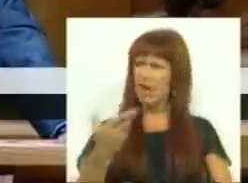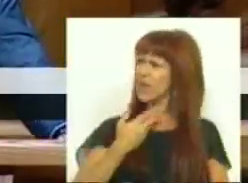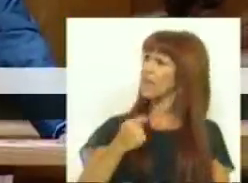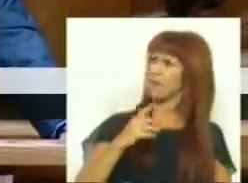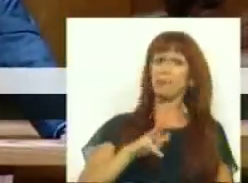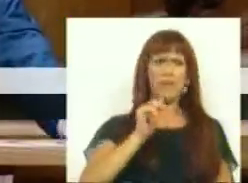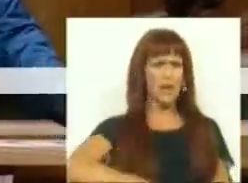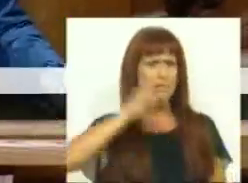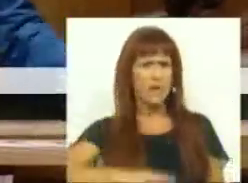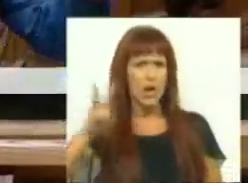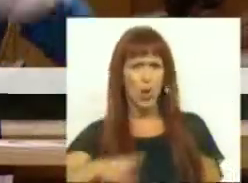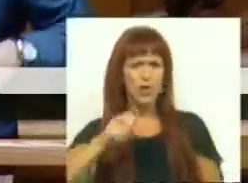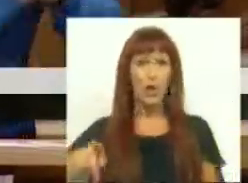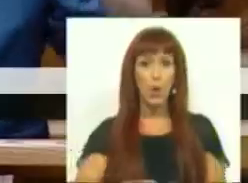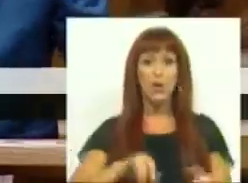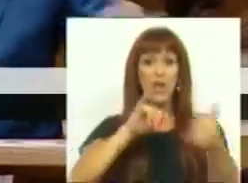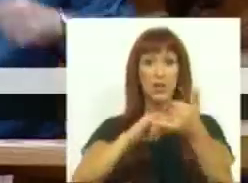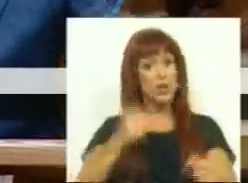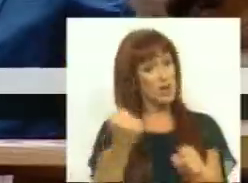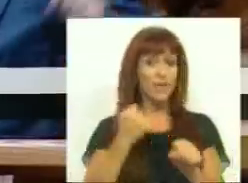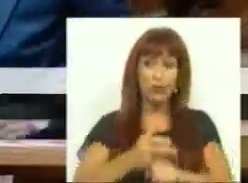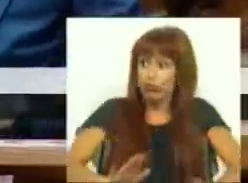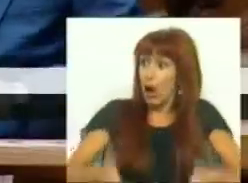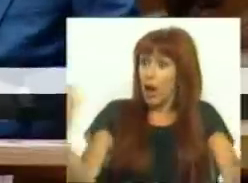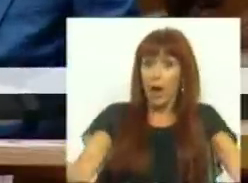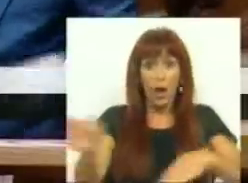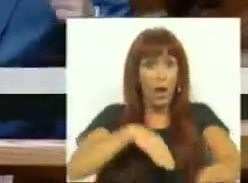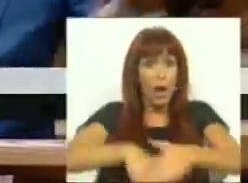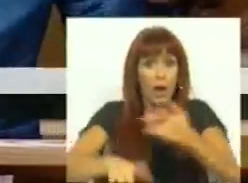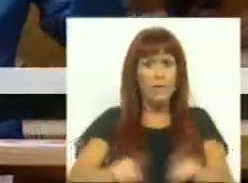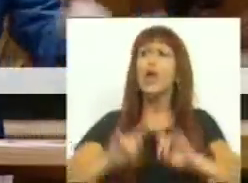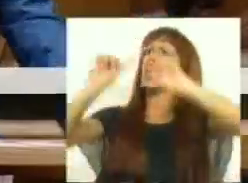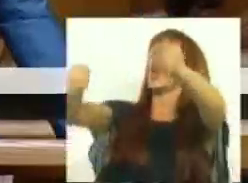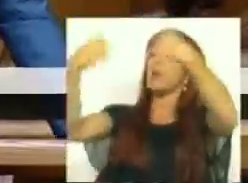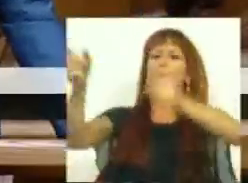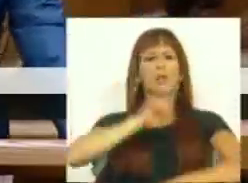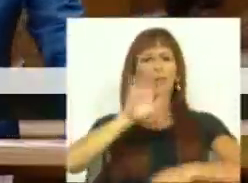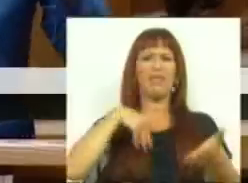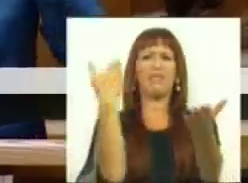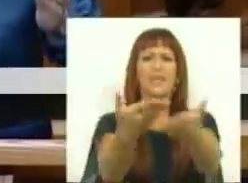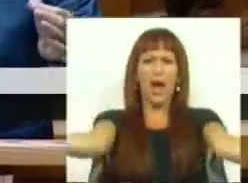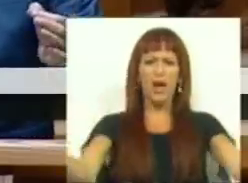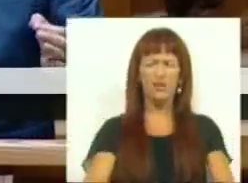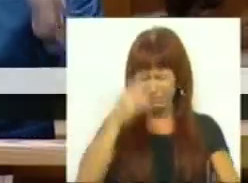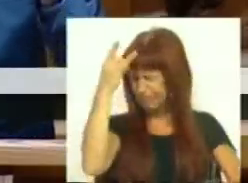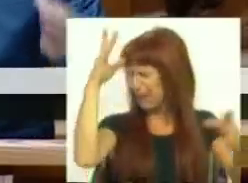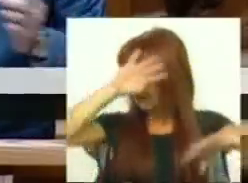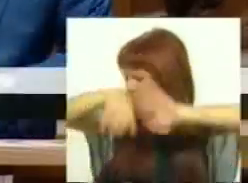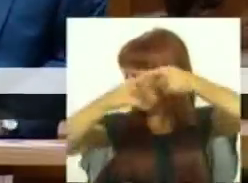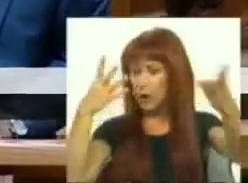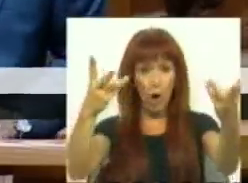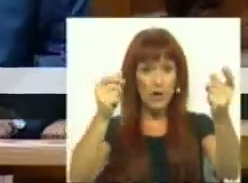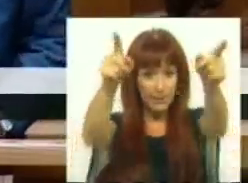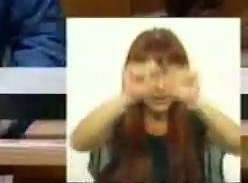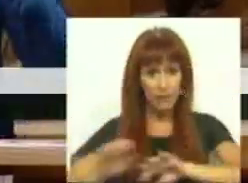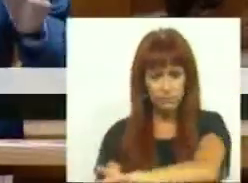em 1.000 milhões de euros, a concessão do serviço que já executa, para depois ser privatizada. Trafolhice